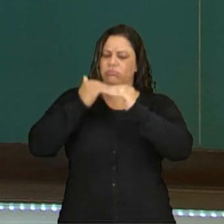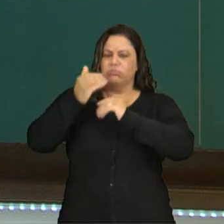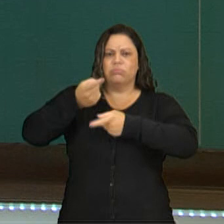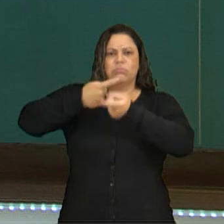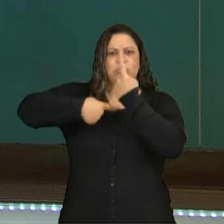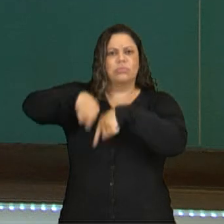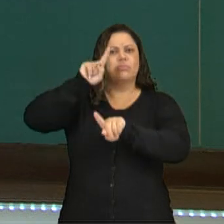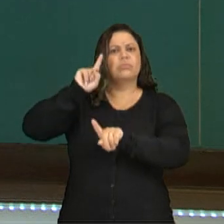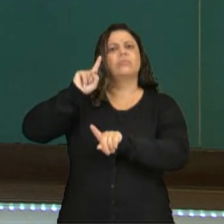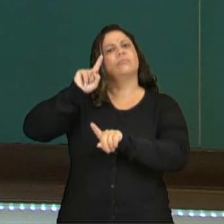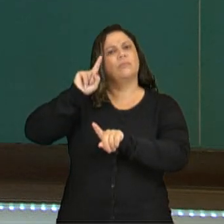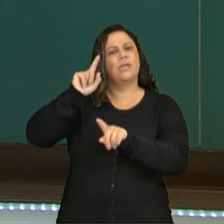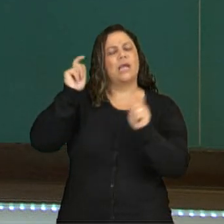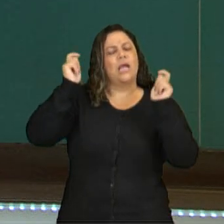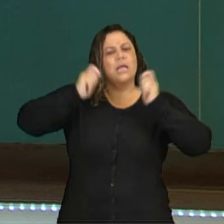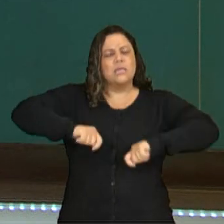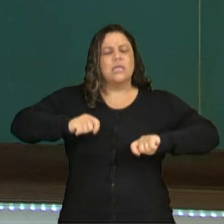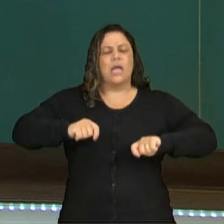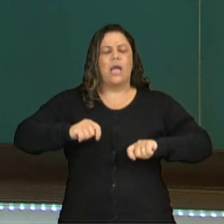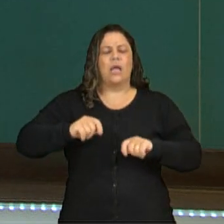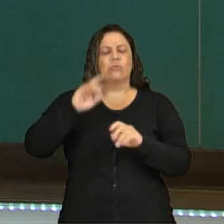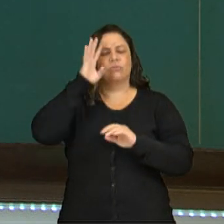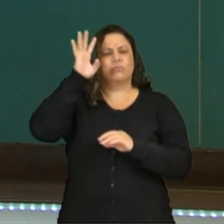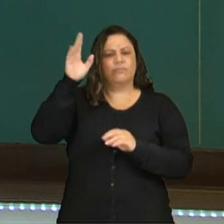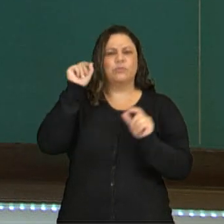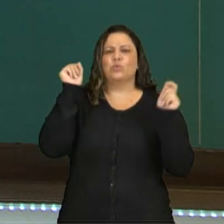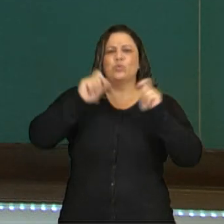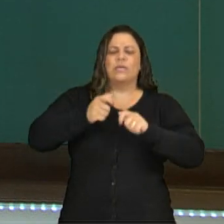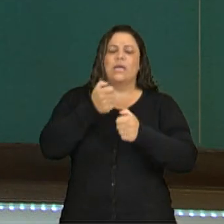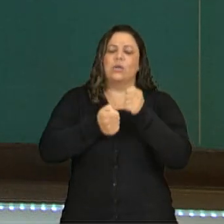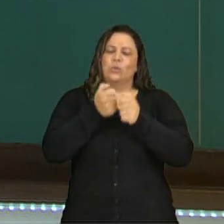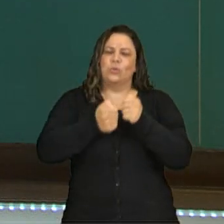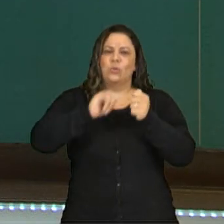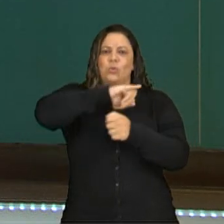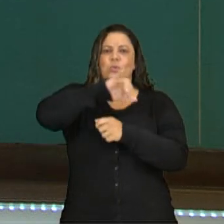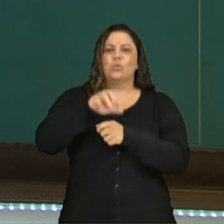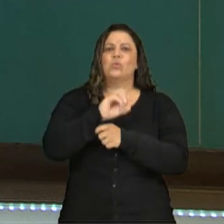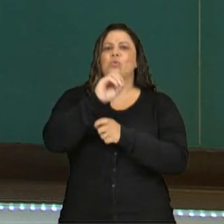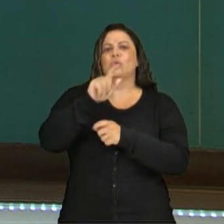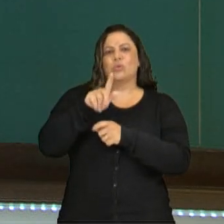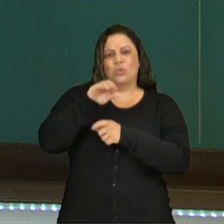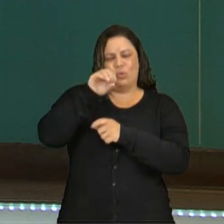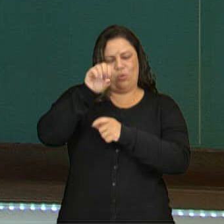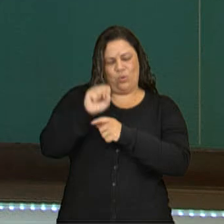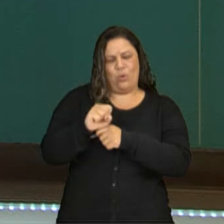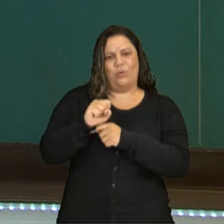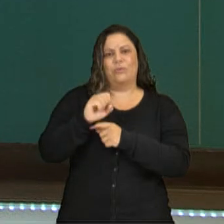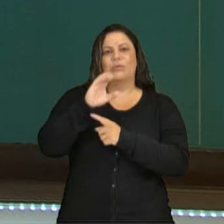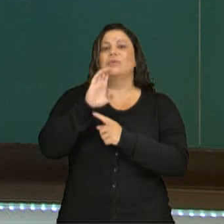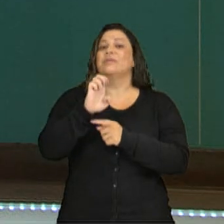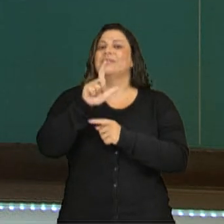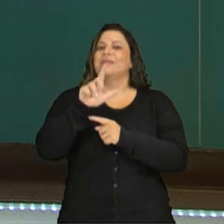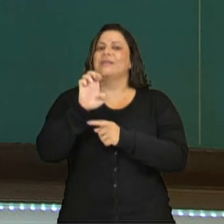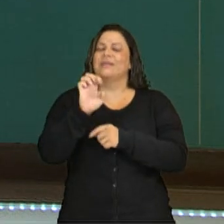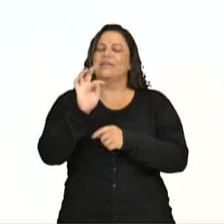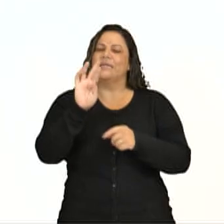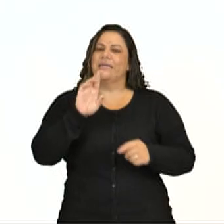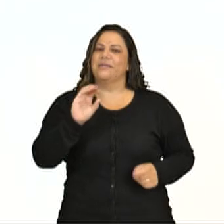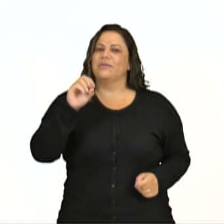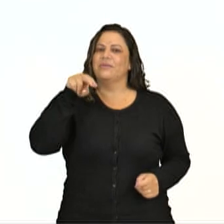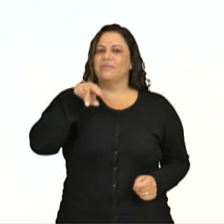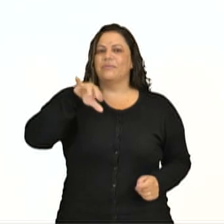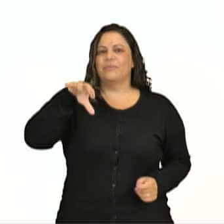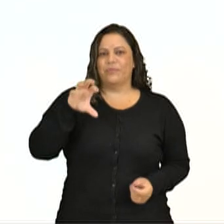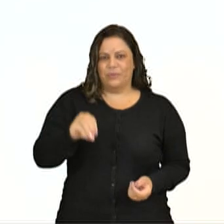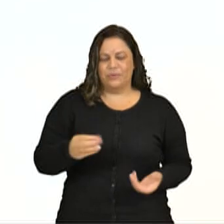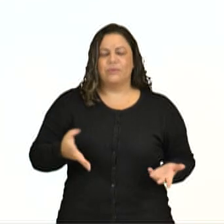né, dentro dessa nossa ideia dos jogos eletrônicos. Então, a gente vai conhecer a